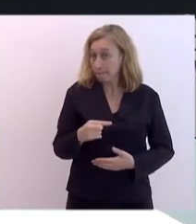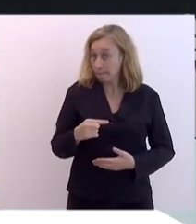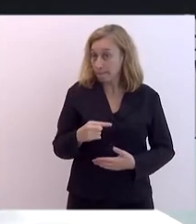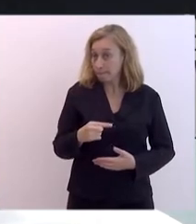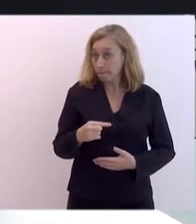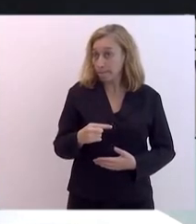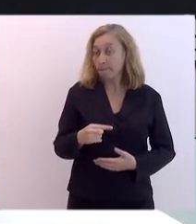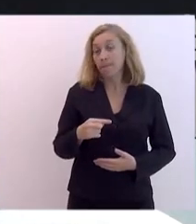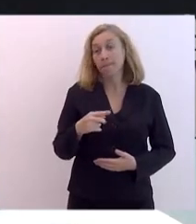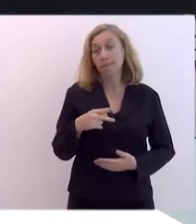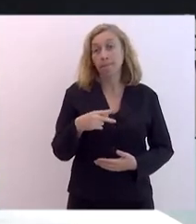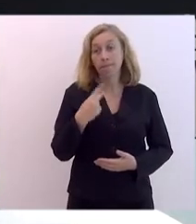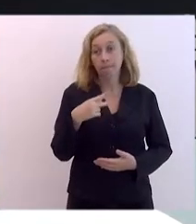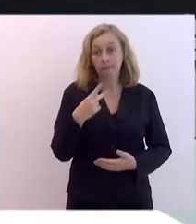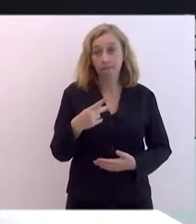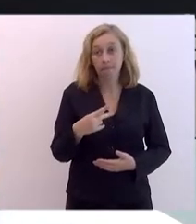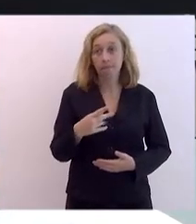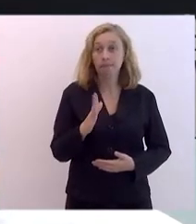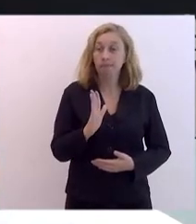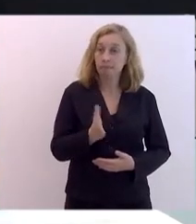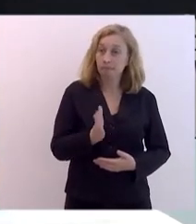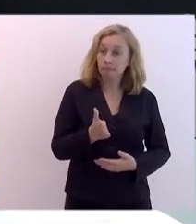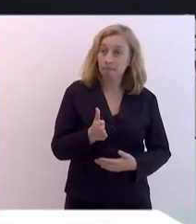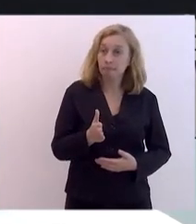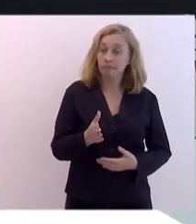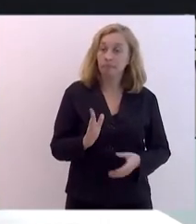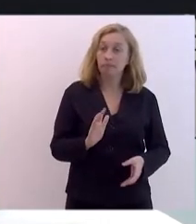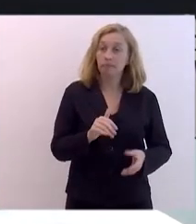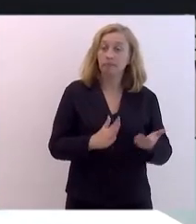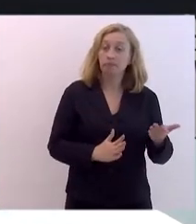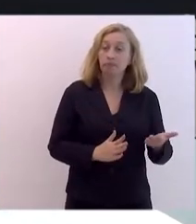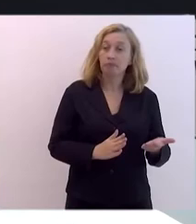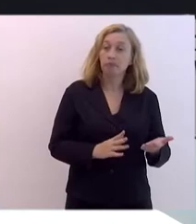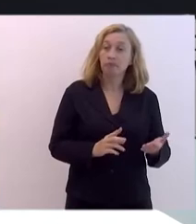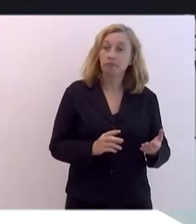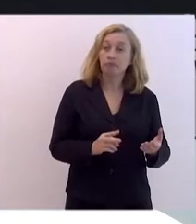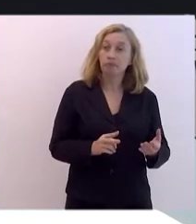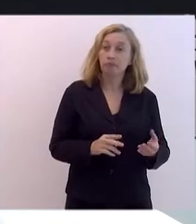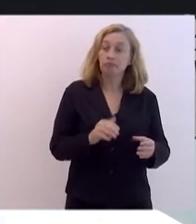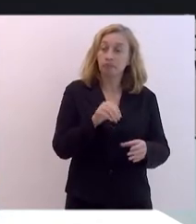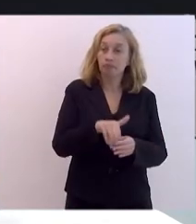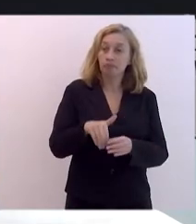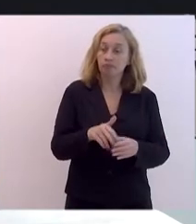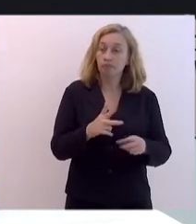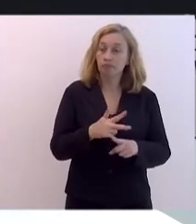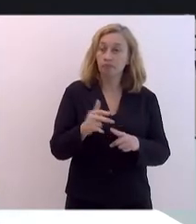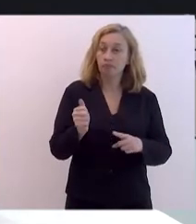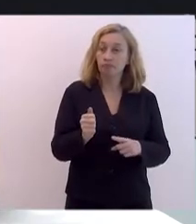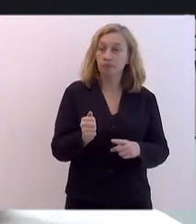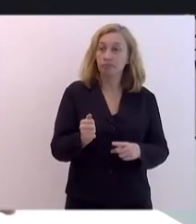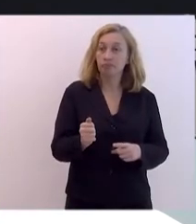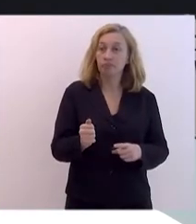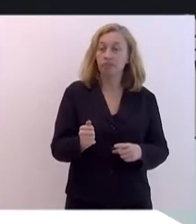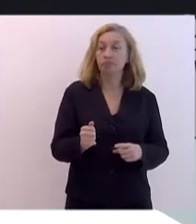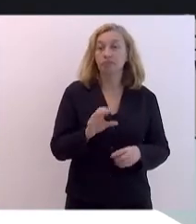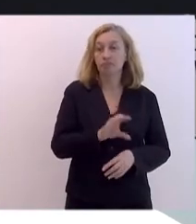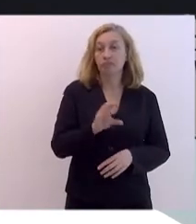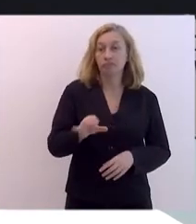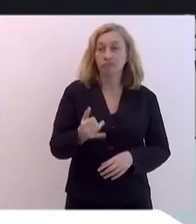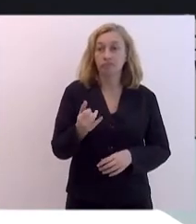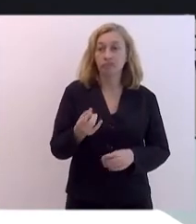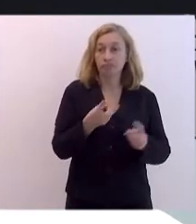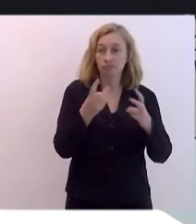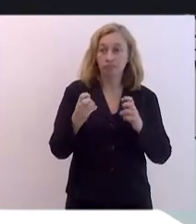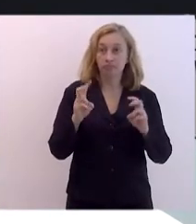dizendo, inclusive, e eu já fui aqui o voto vencido, que não compete a CCJ apreciar essa matéria. É só,